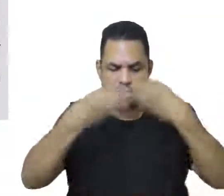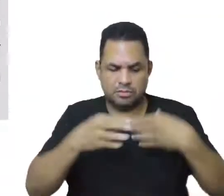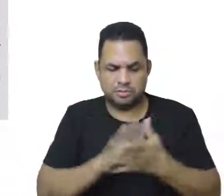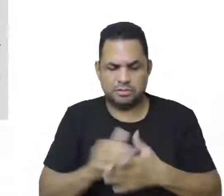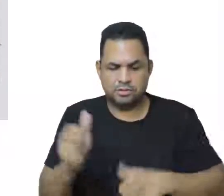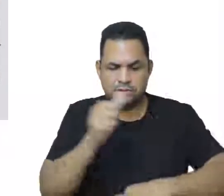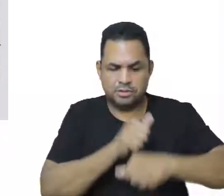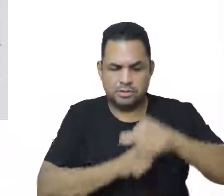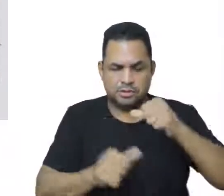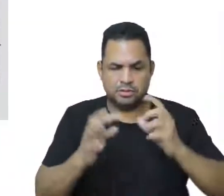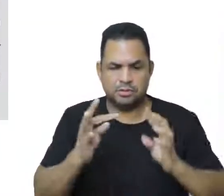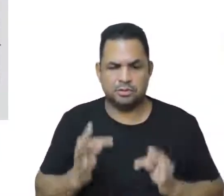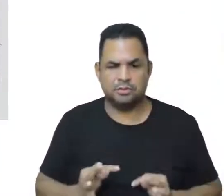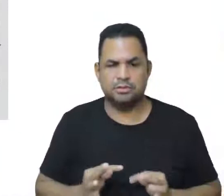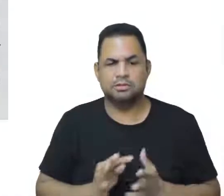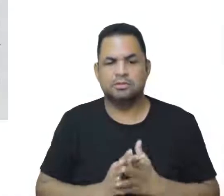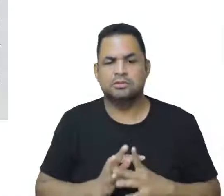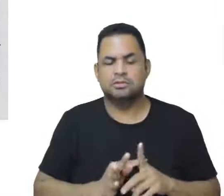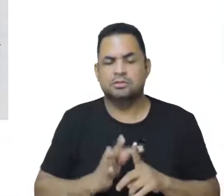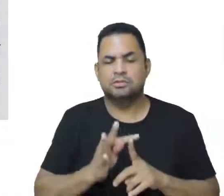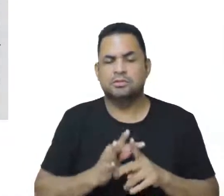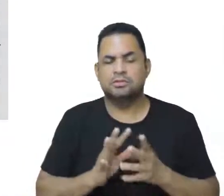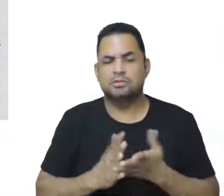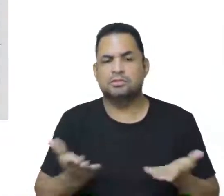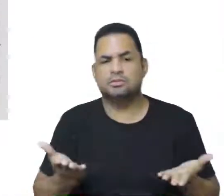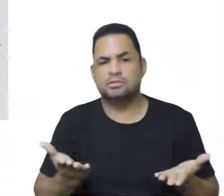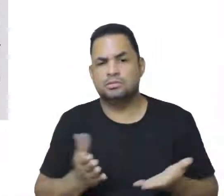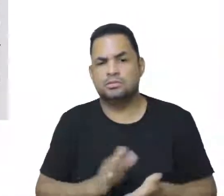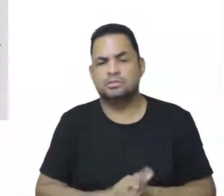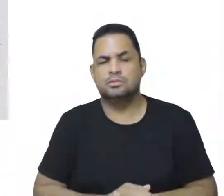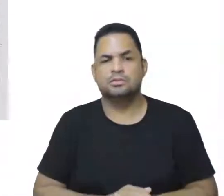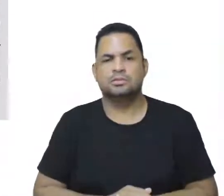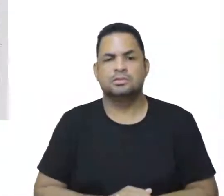está relacionado com as estações do ano, mas que é prejudicado pelo homem.